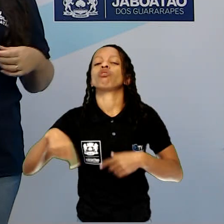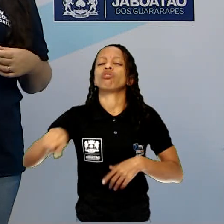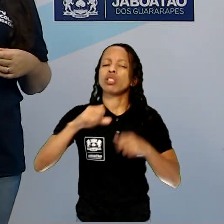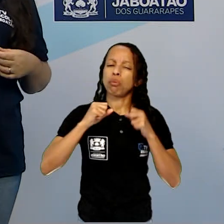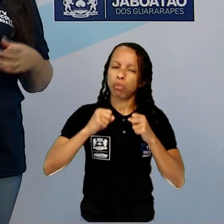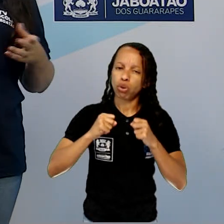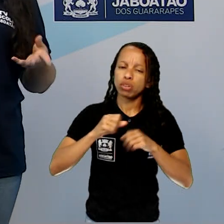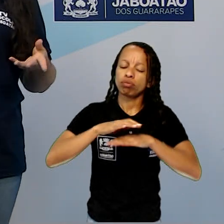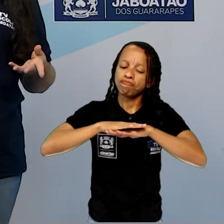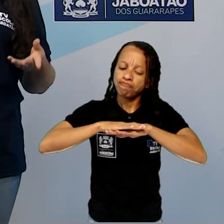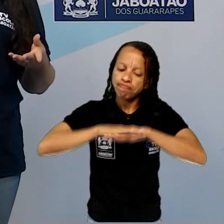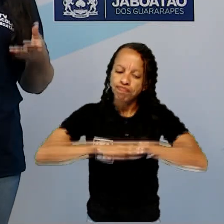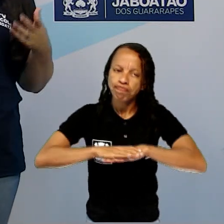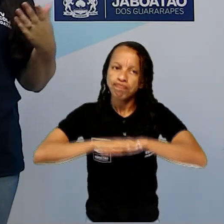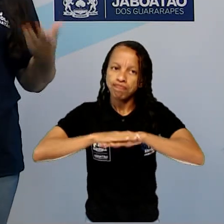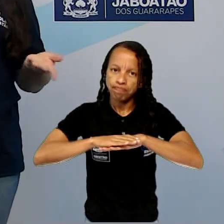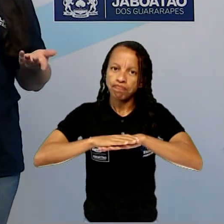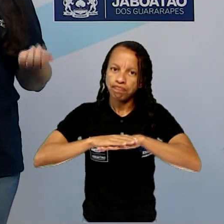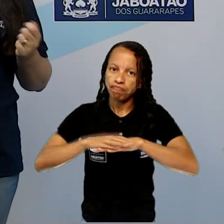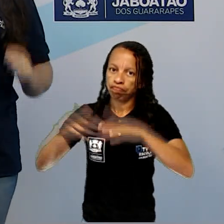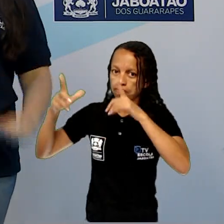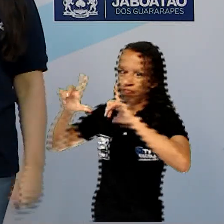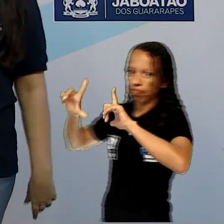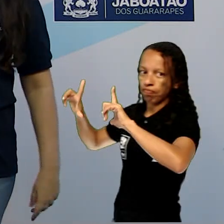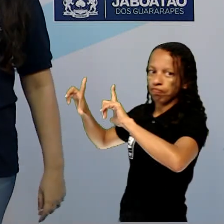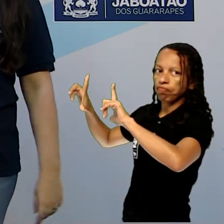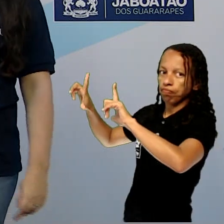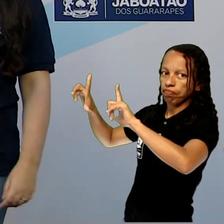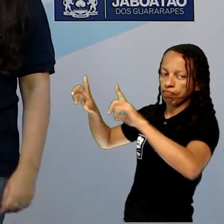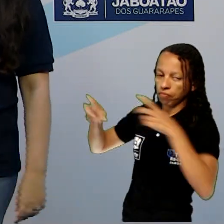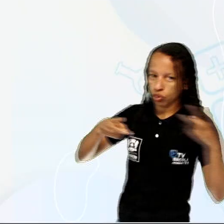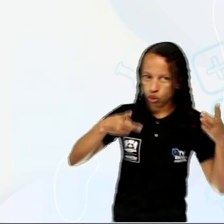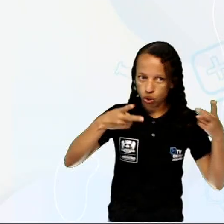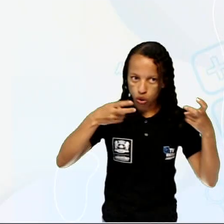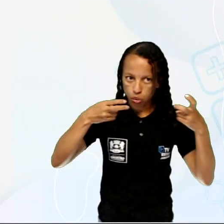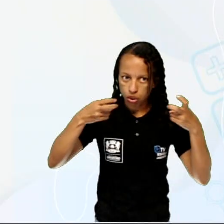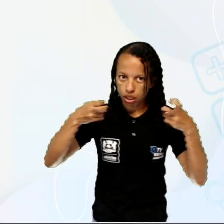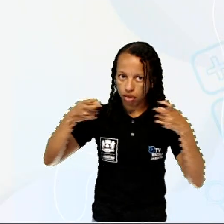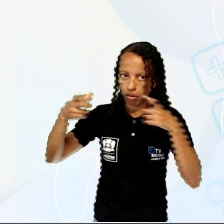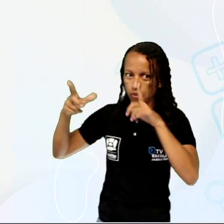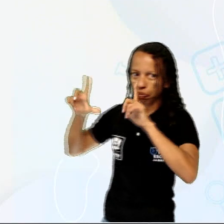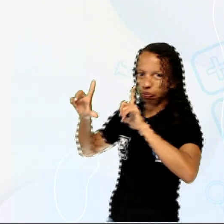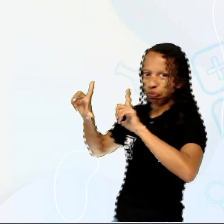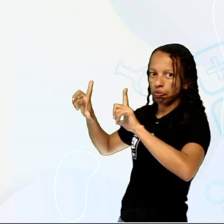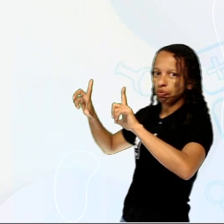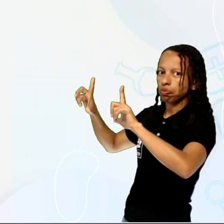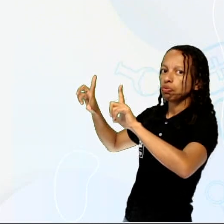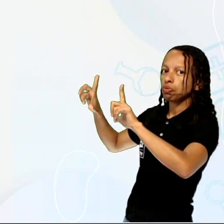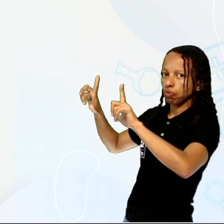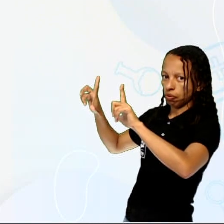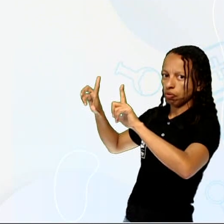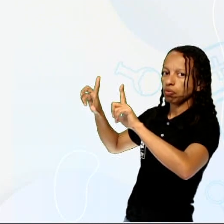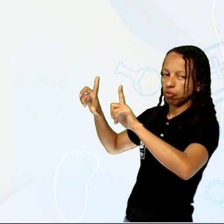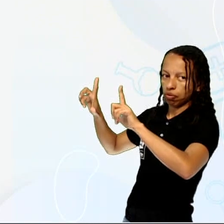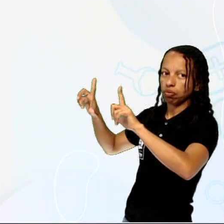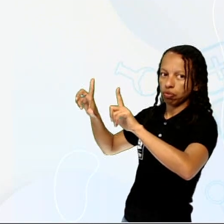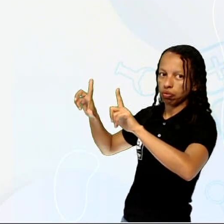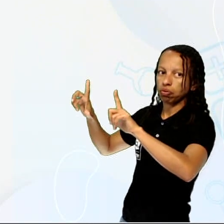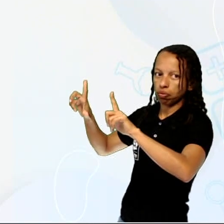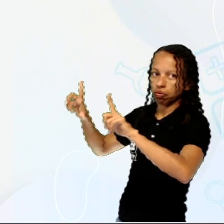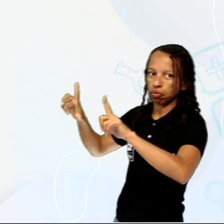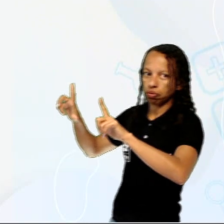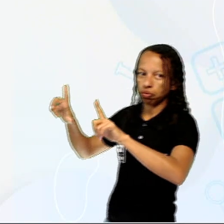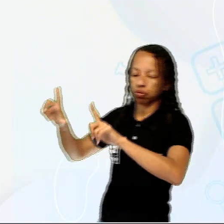E essa ressuscitação é a seguinte: como eu falei, a gente checa os sinais vitais, dá uma sacudidinha, vê se a pessoa